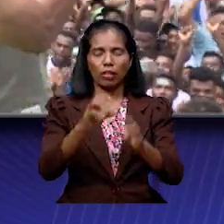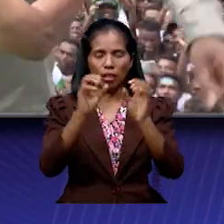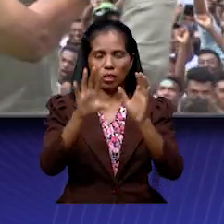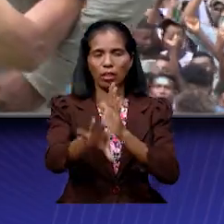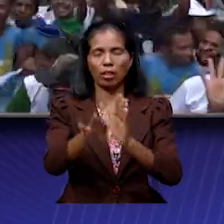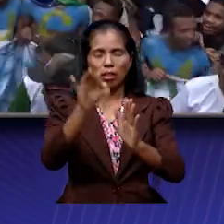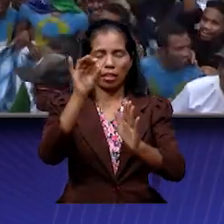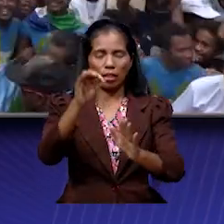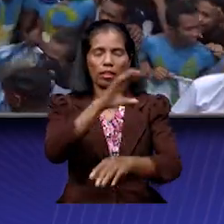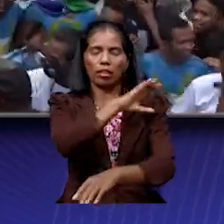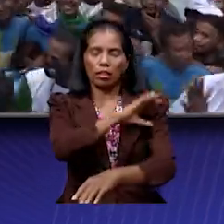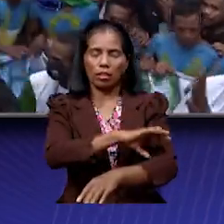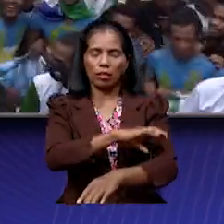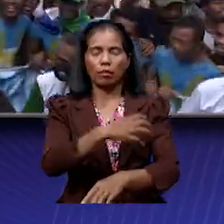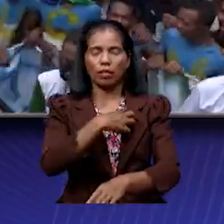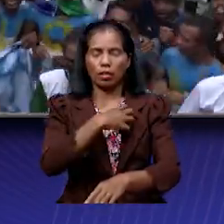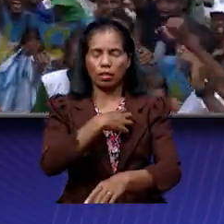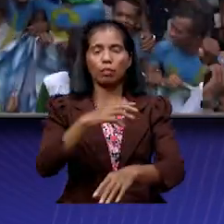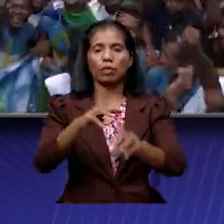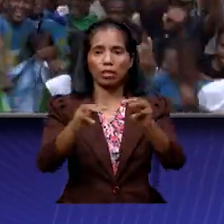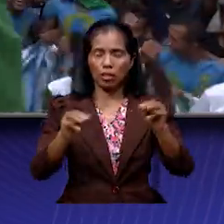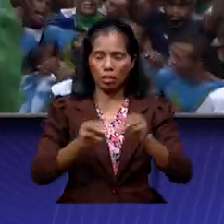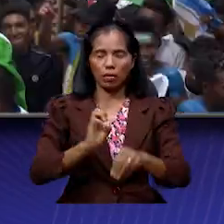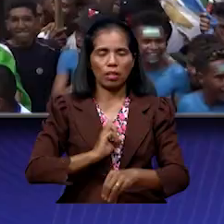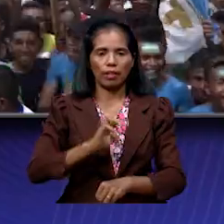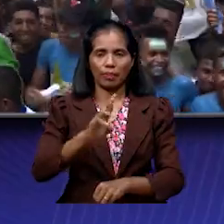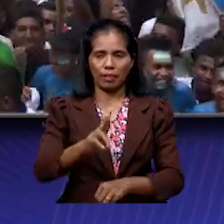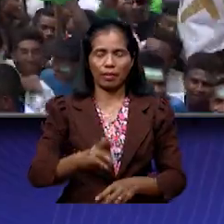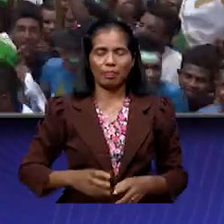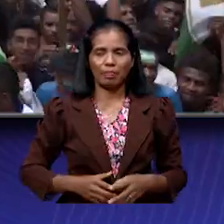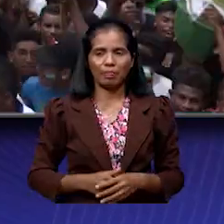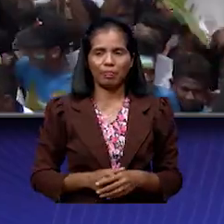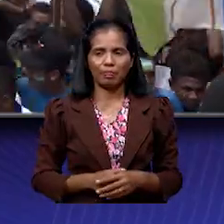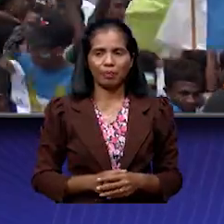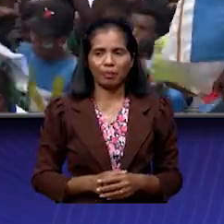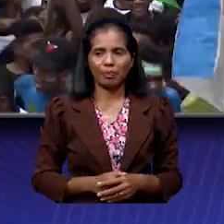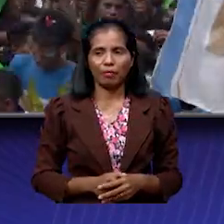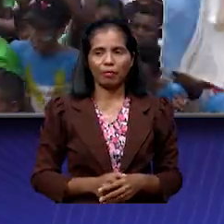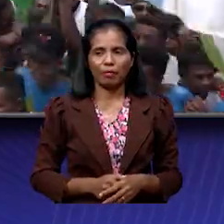Rusi Comando PNTL, município Hermera. Equipa cobertura, GMN.